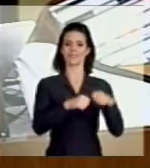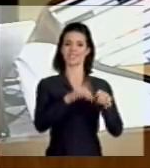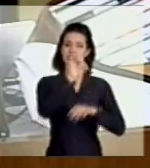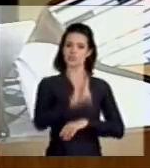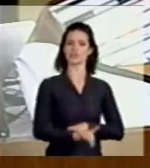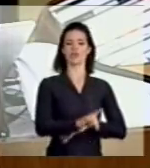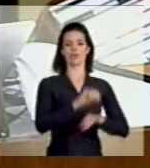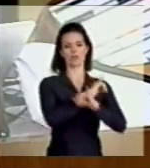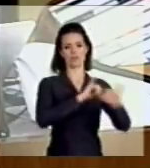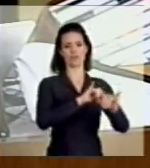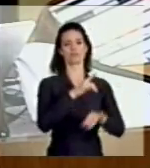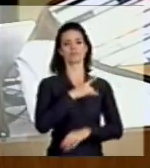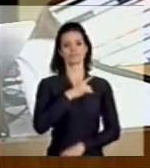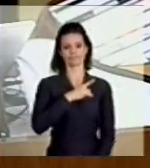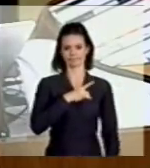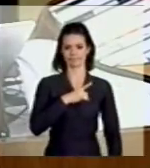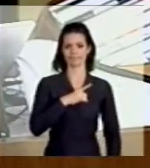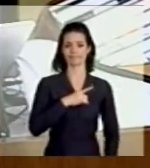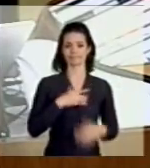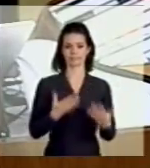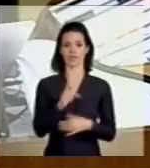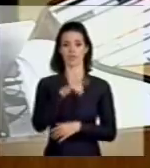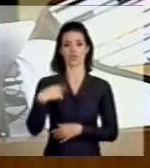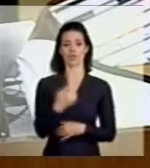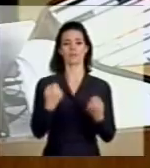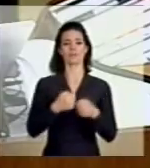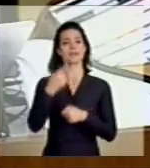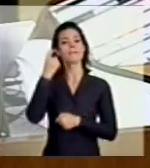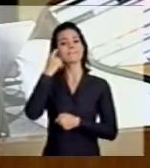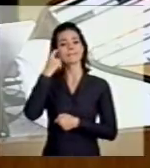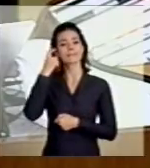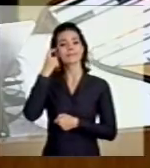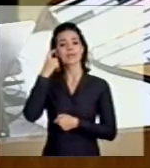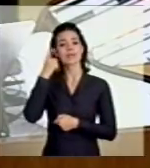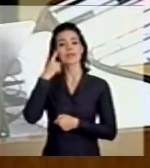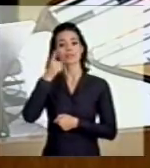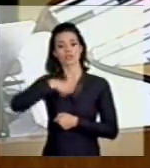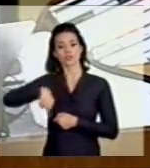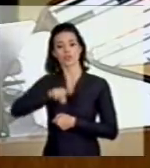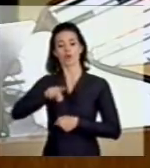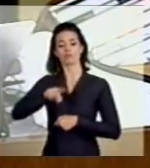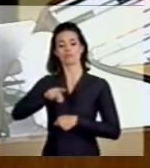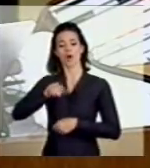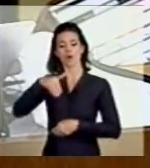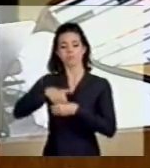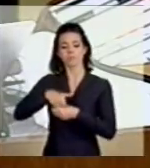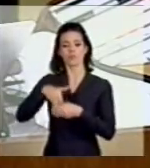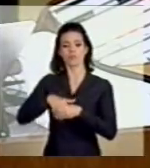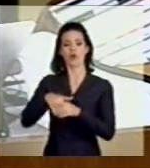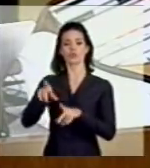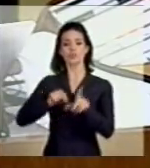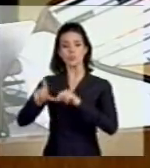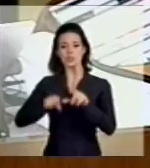interessados apresentando subsídios que pretendem levar em consideração na presente decisão. Nesse sentido, objeções